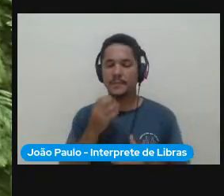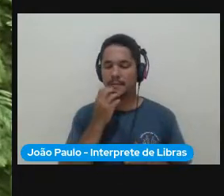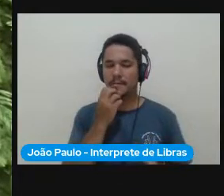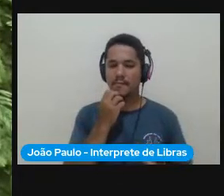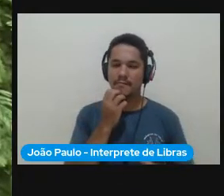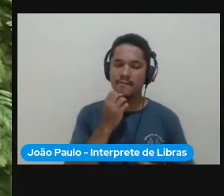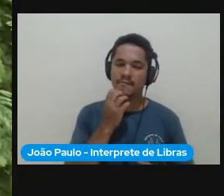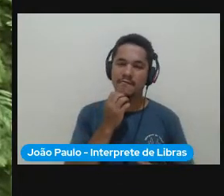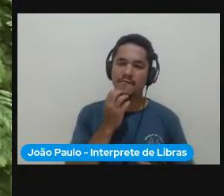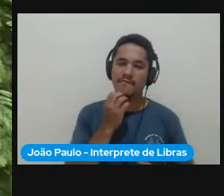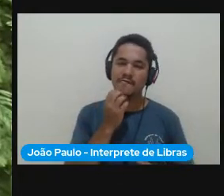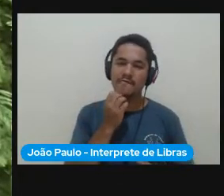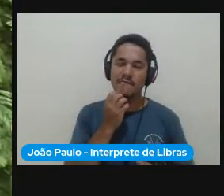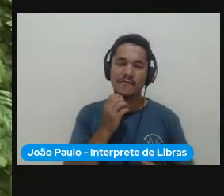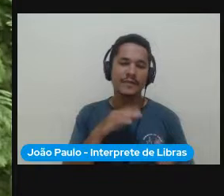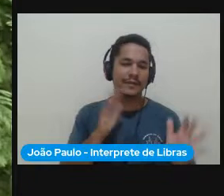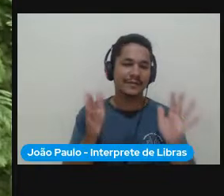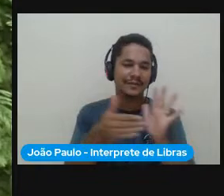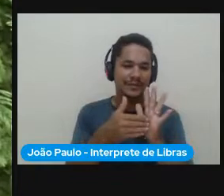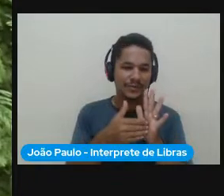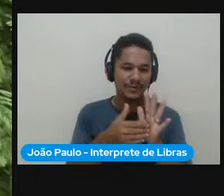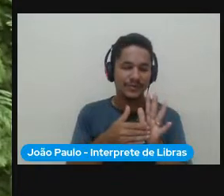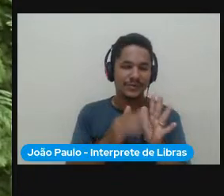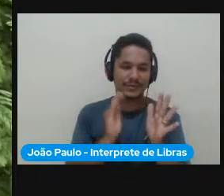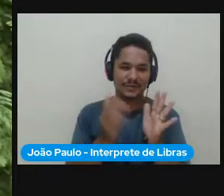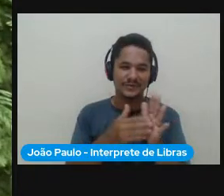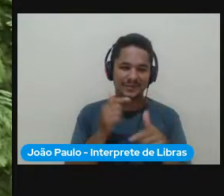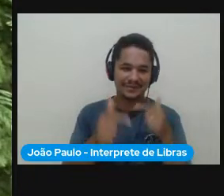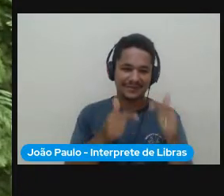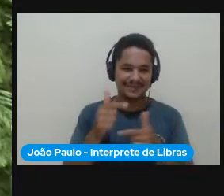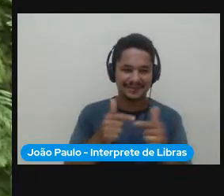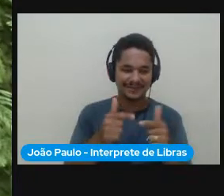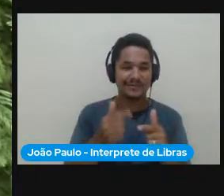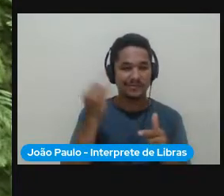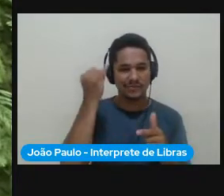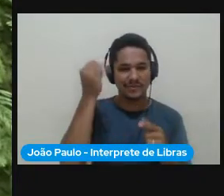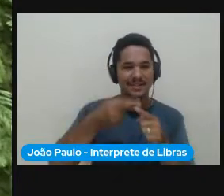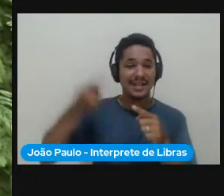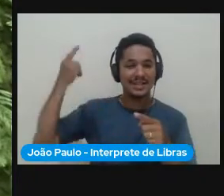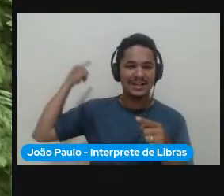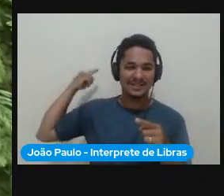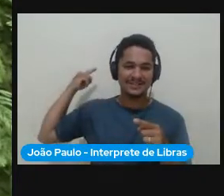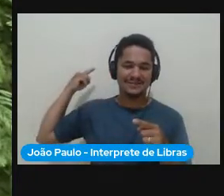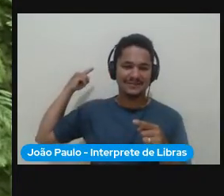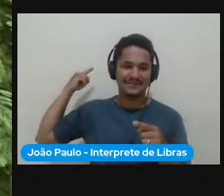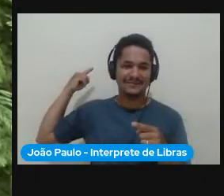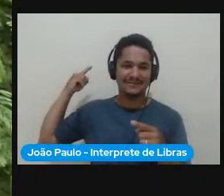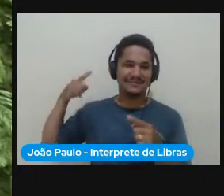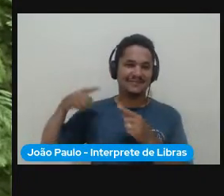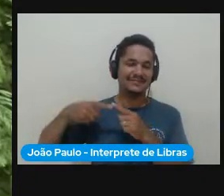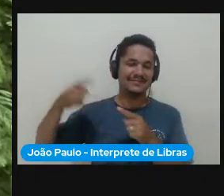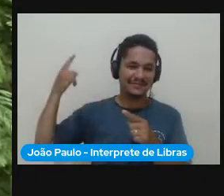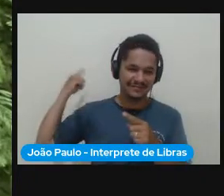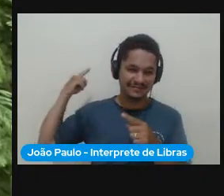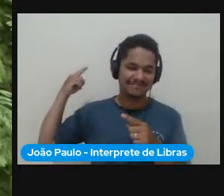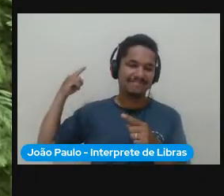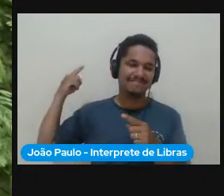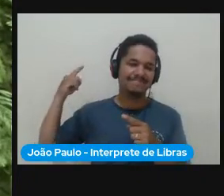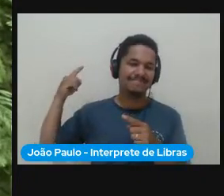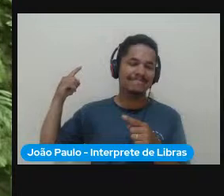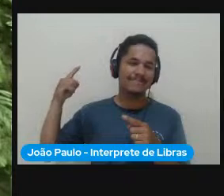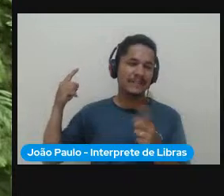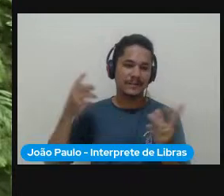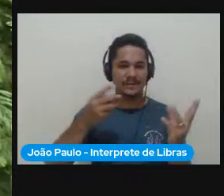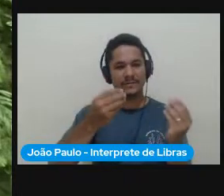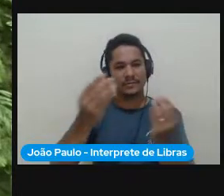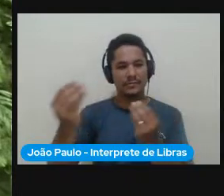Todas essas frentes que hoje atuam, é importante dizer que lá atrás, antes, né, como muitos aqui que estão nos ouvindo,